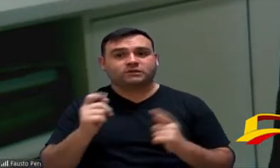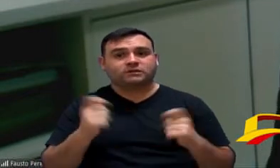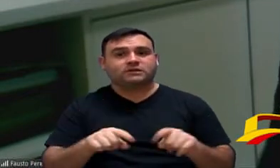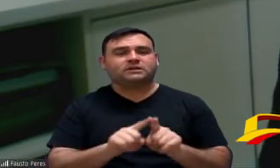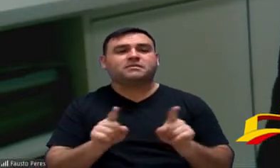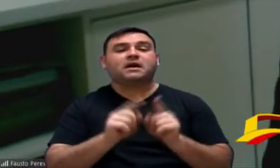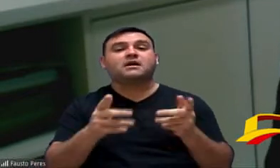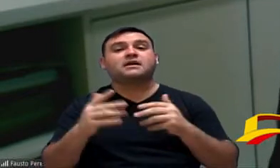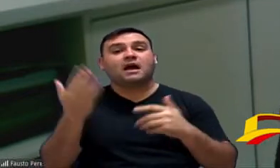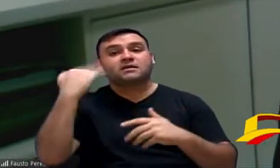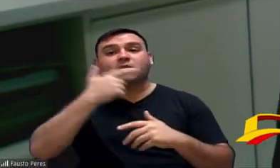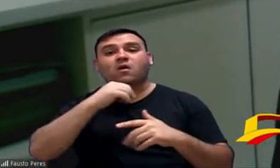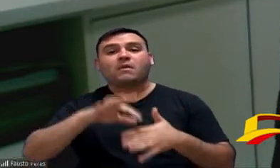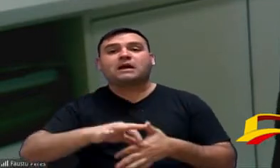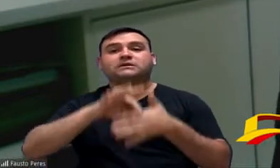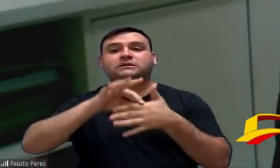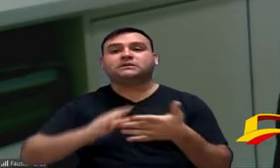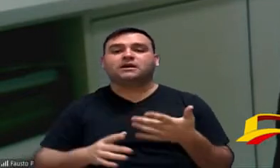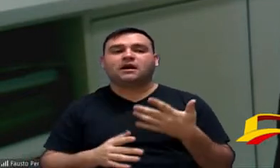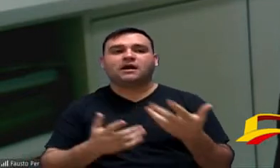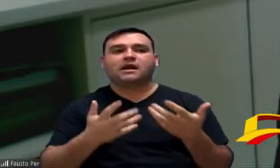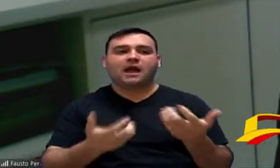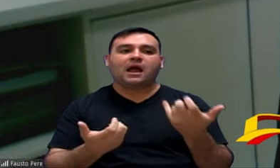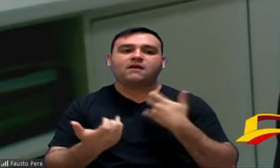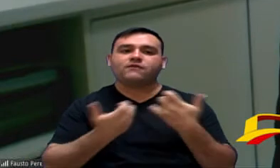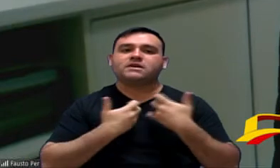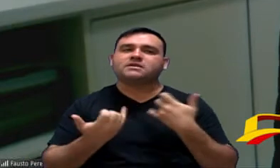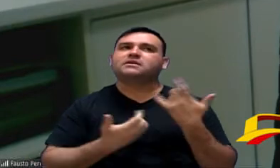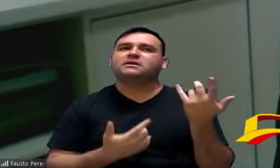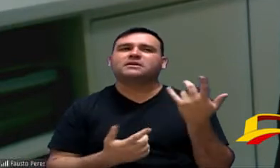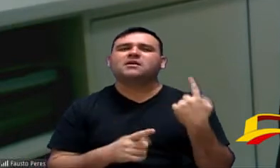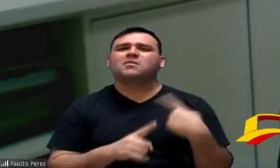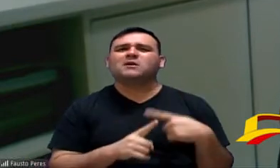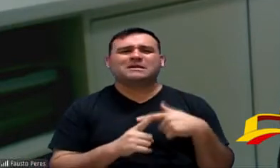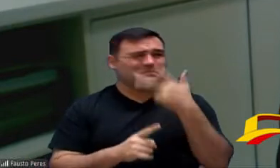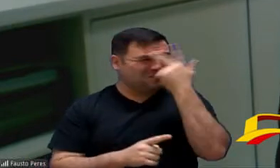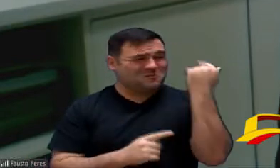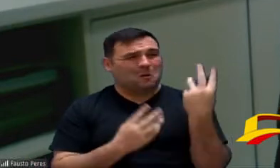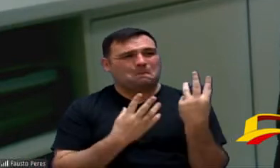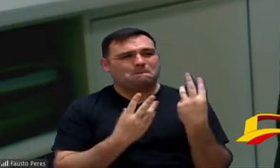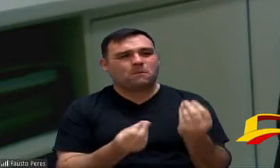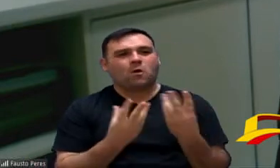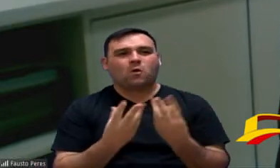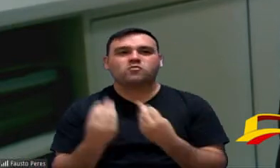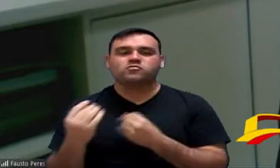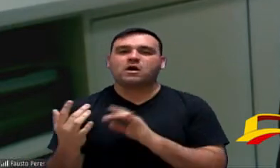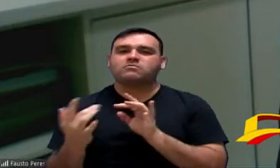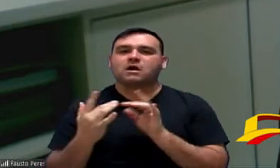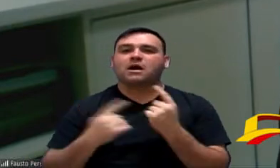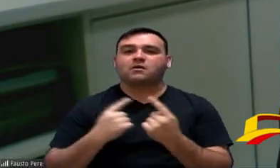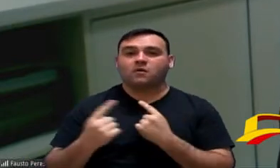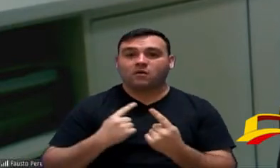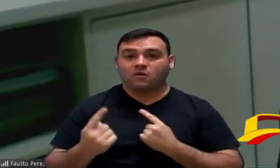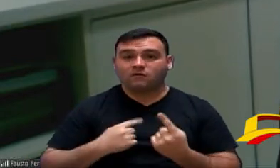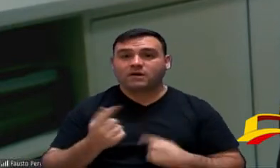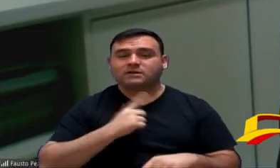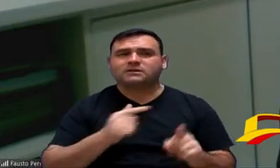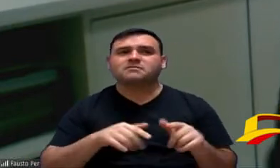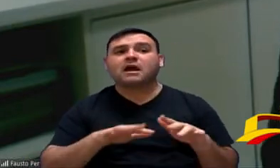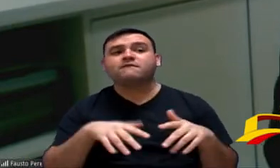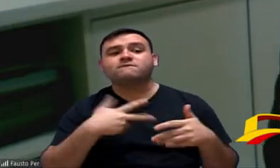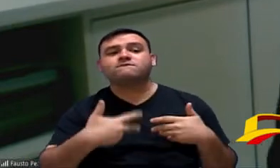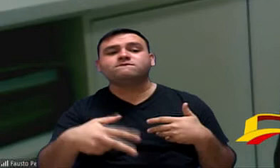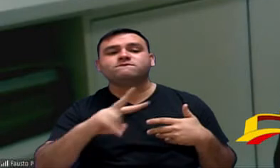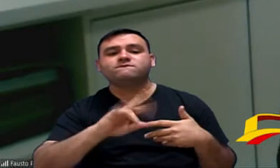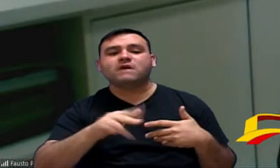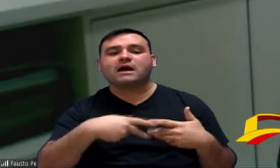Quero saber do líder, que o líder dê essa informação para nós, que tem milhares de pessoas entrando em contato com a gente aqui, perguntando quando vai ser a